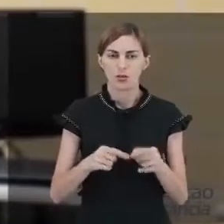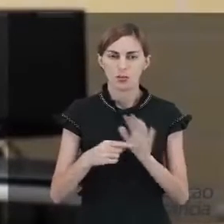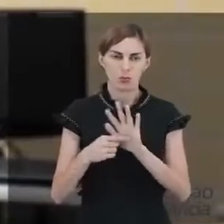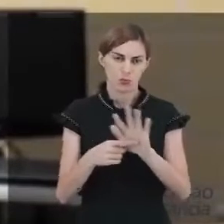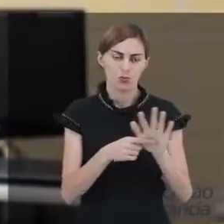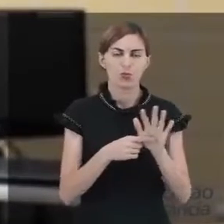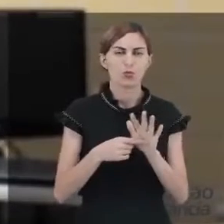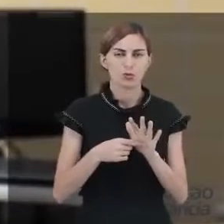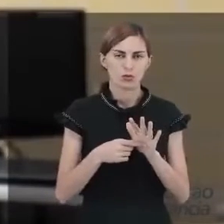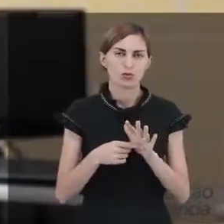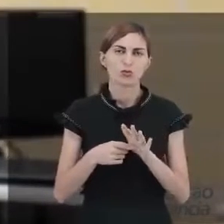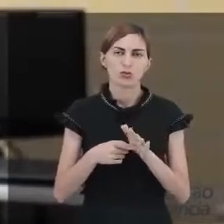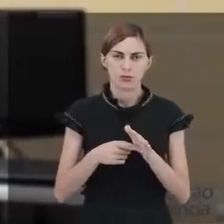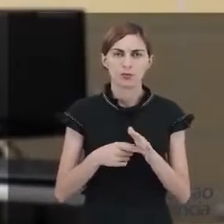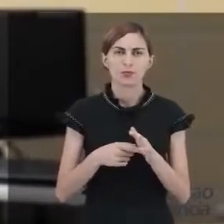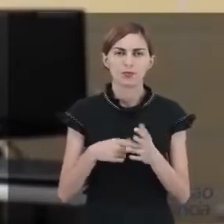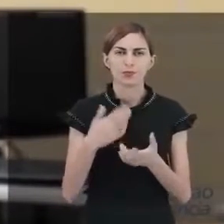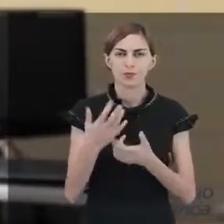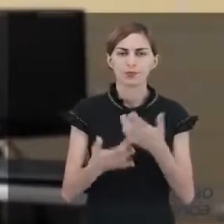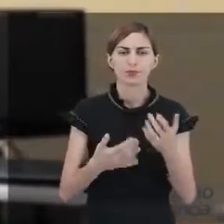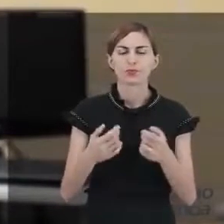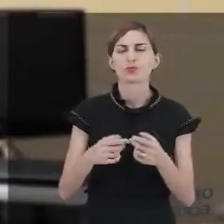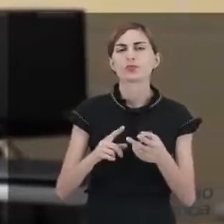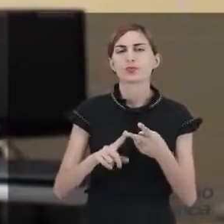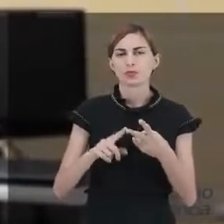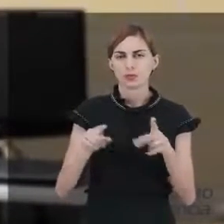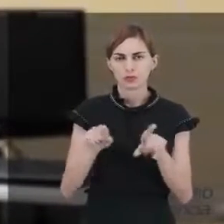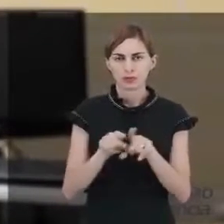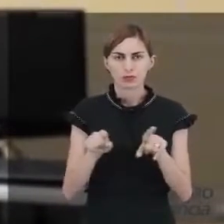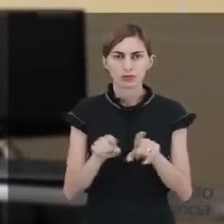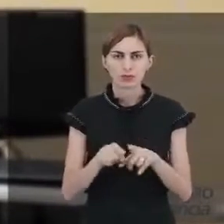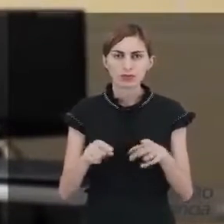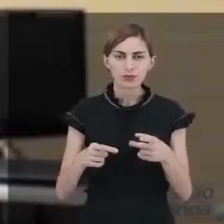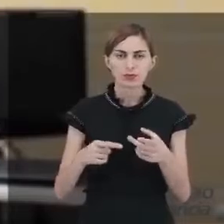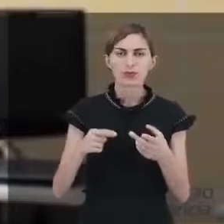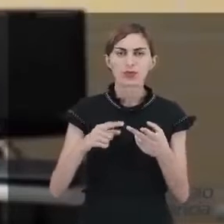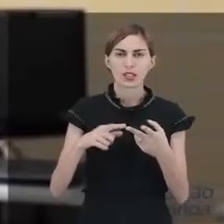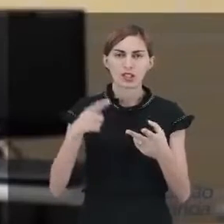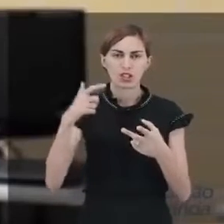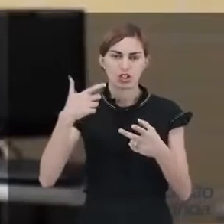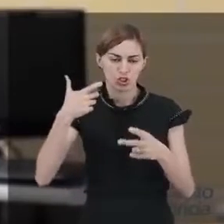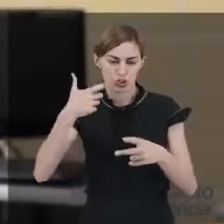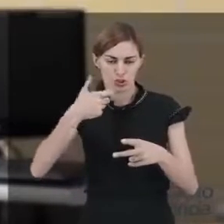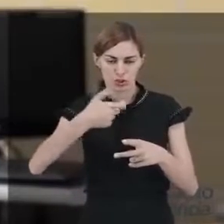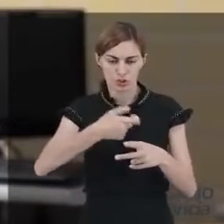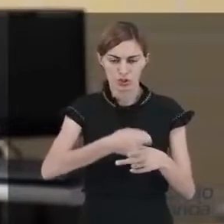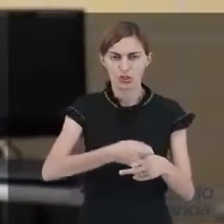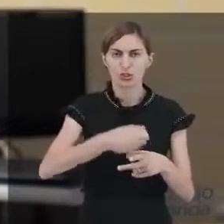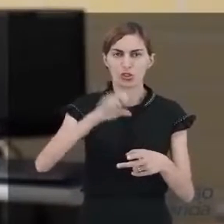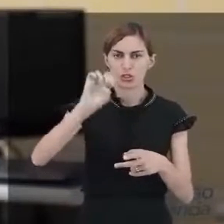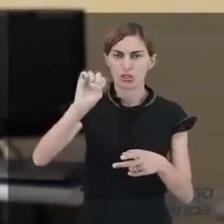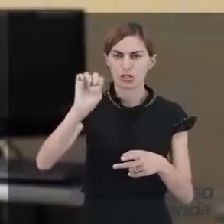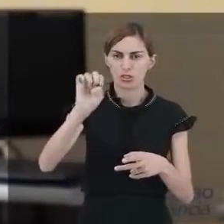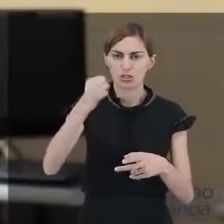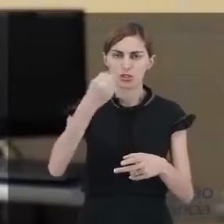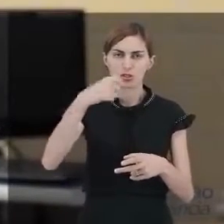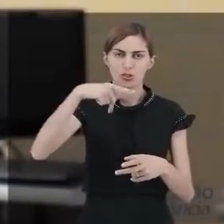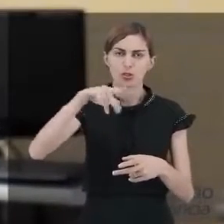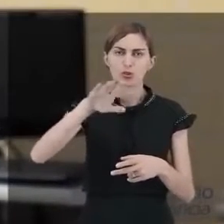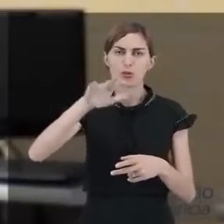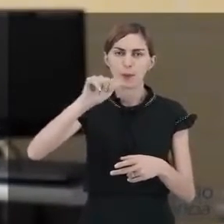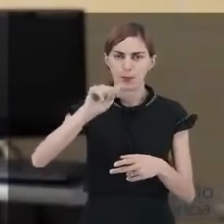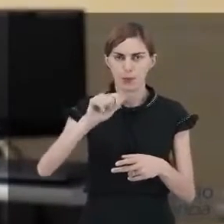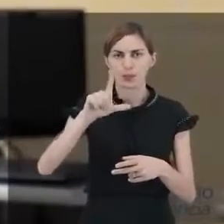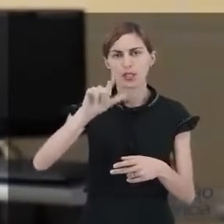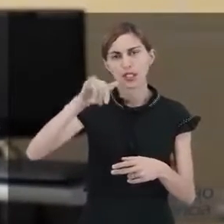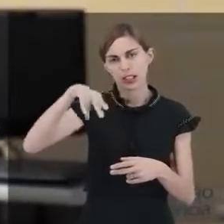circunstância de emulsão em cima de líquidos combustíveis, e até por espuma, injeção de espuma líquida sobre um tanque de combustível